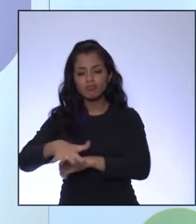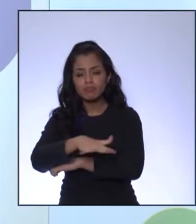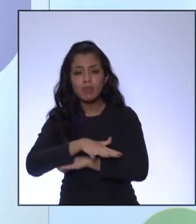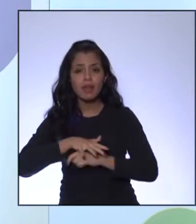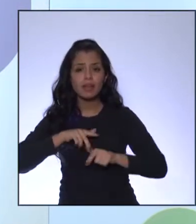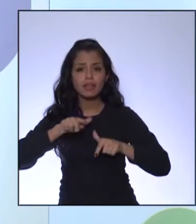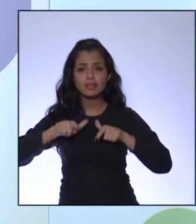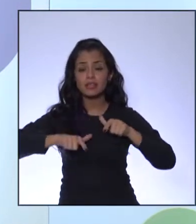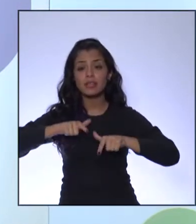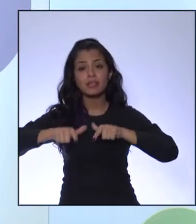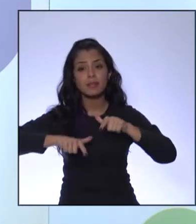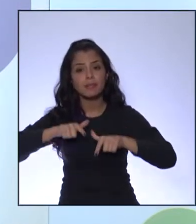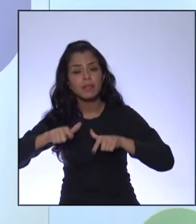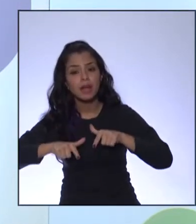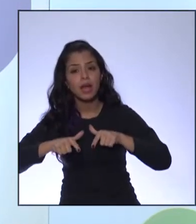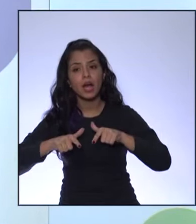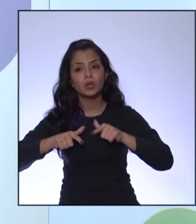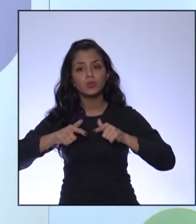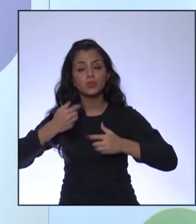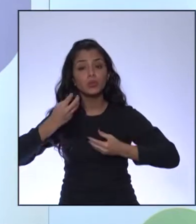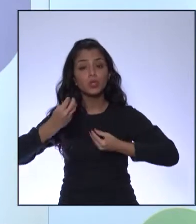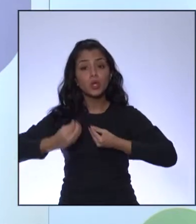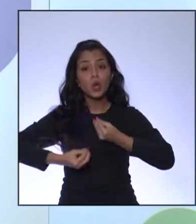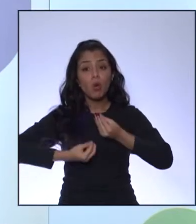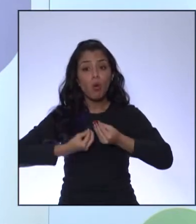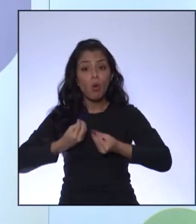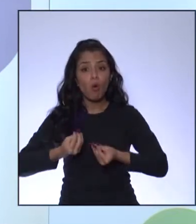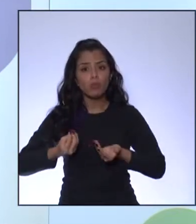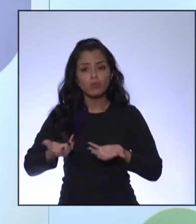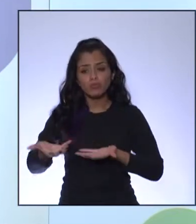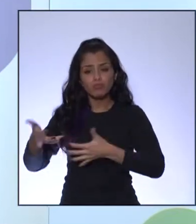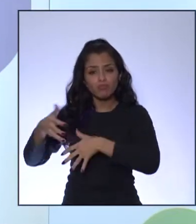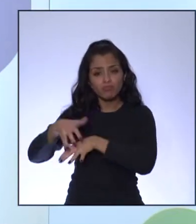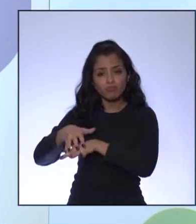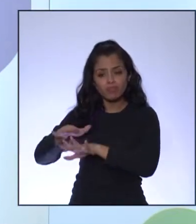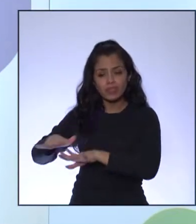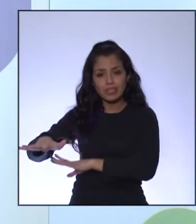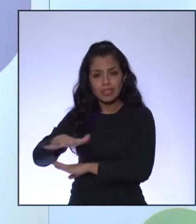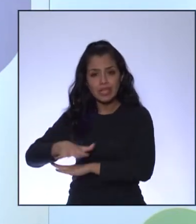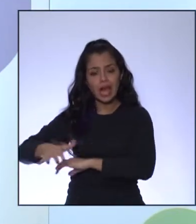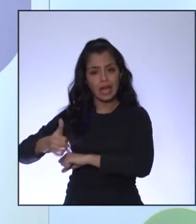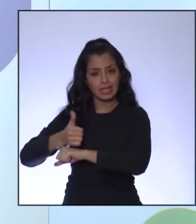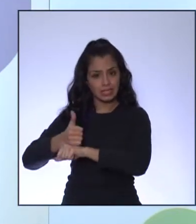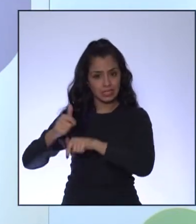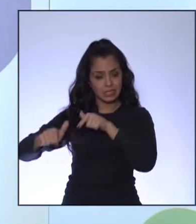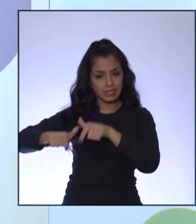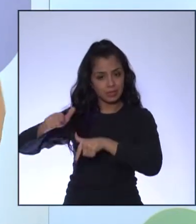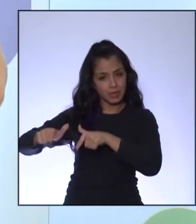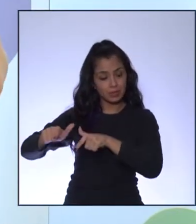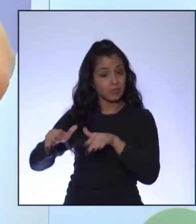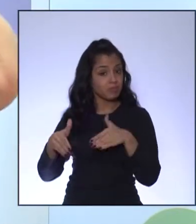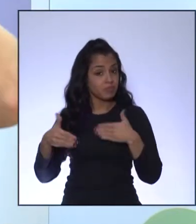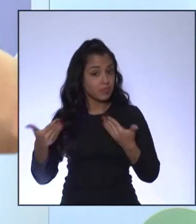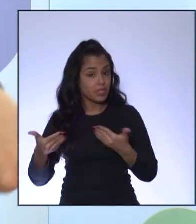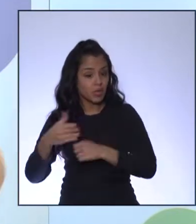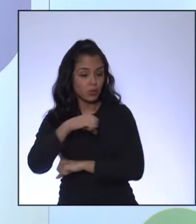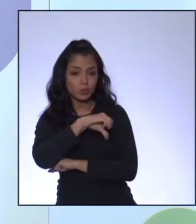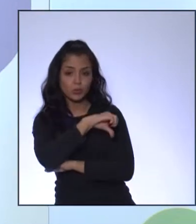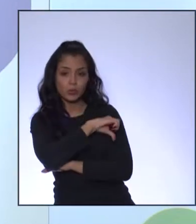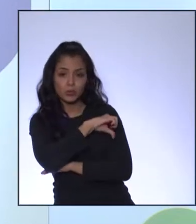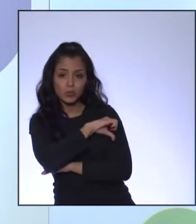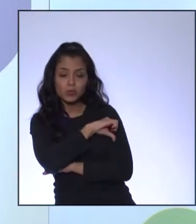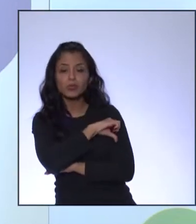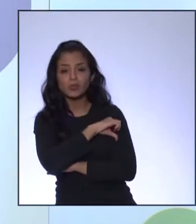trabalho, na questão de como vocês se inserem no campo profissional. Então, o 9º ano ele tem